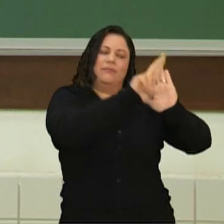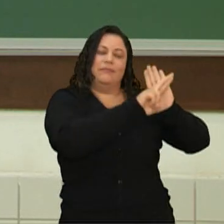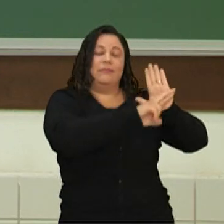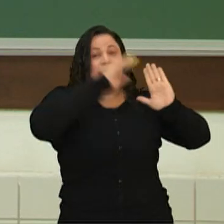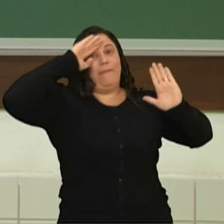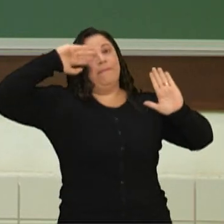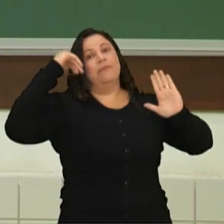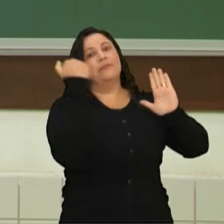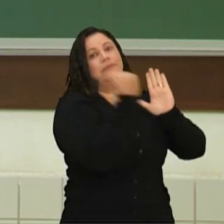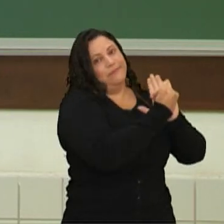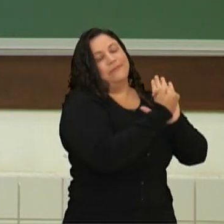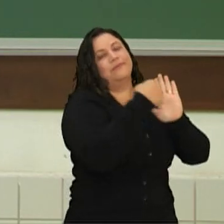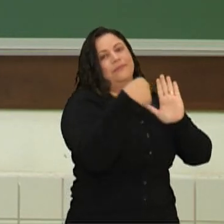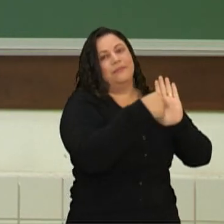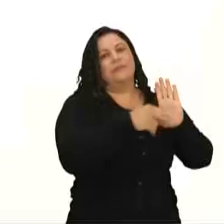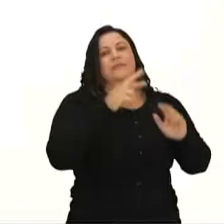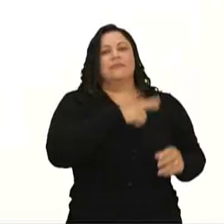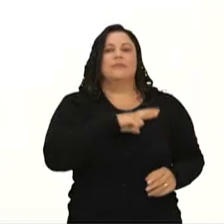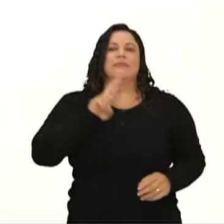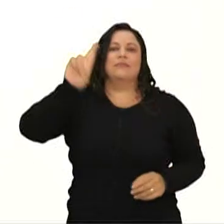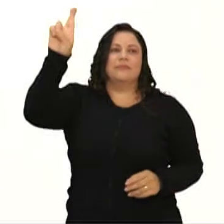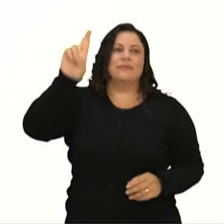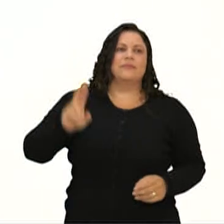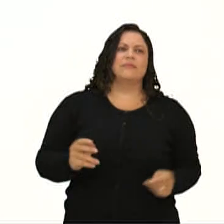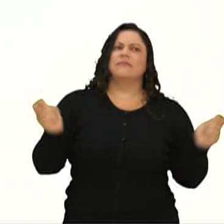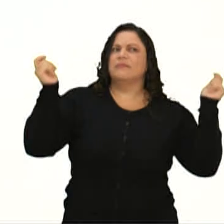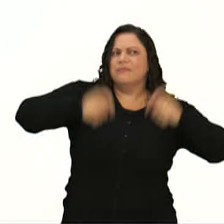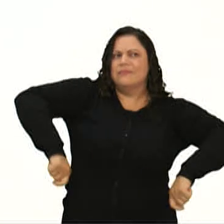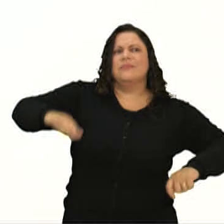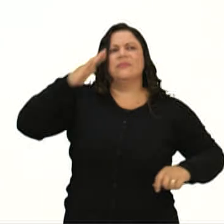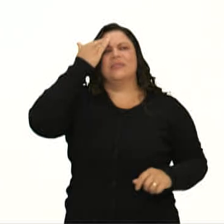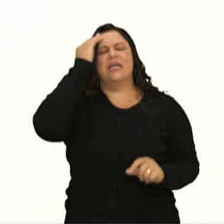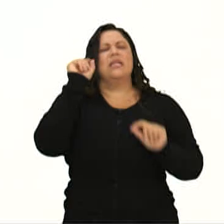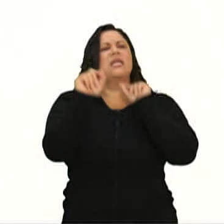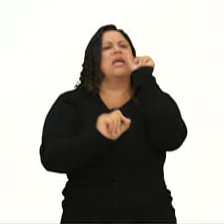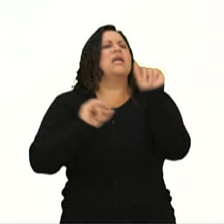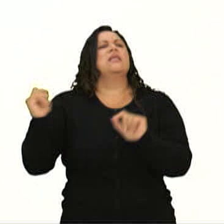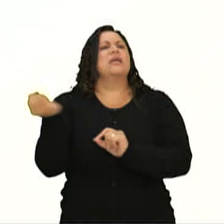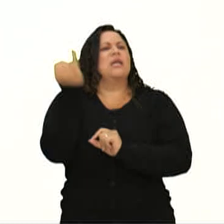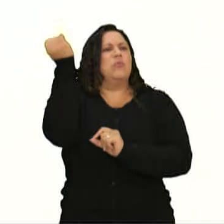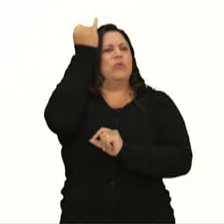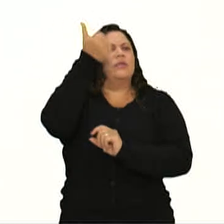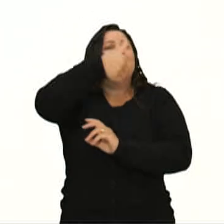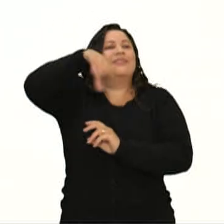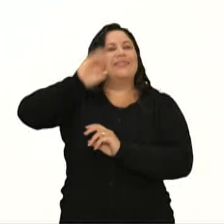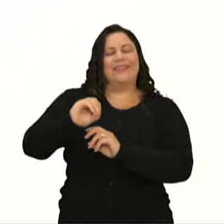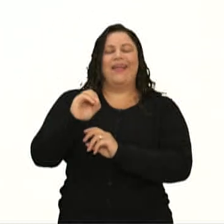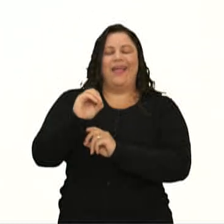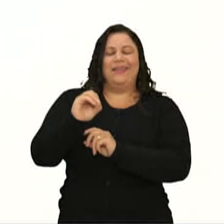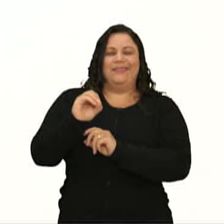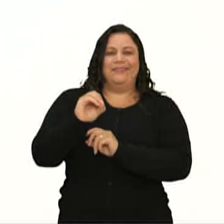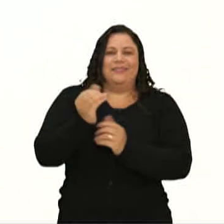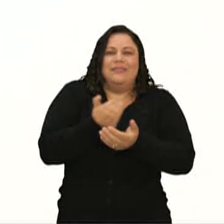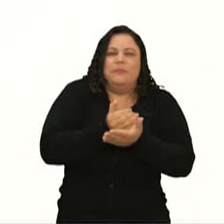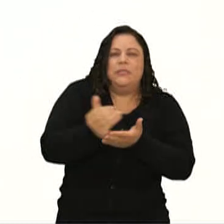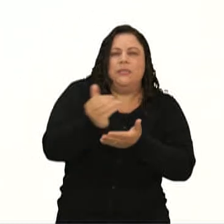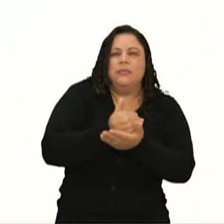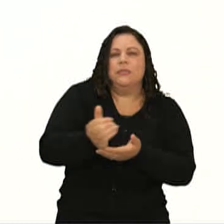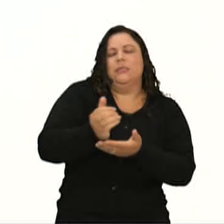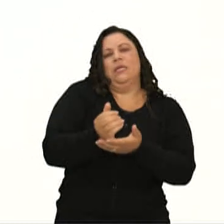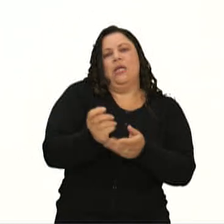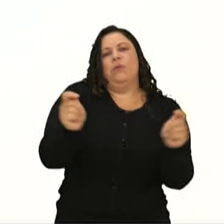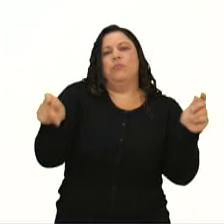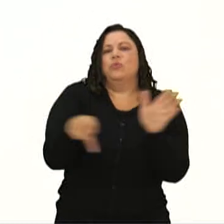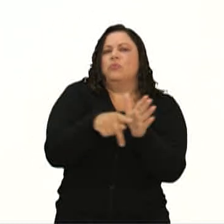religiosas. Daí podemos entender a importância desses 10 princípios éticos que moldaram de